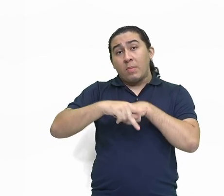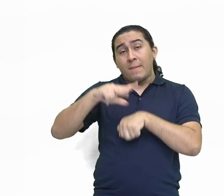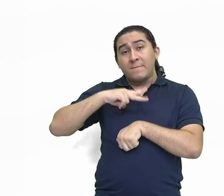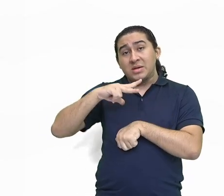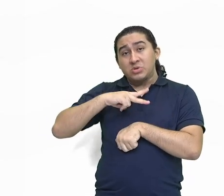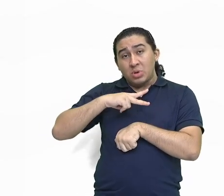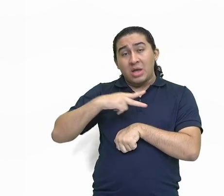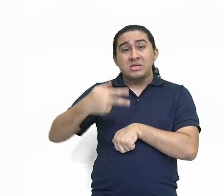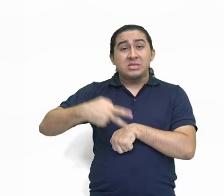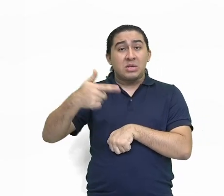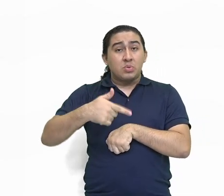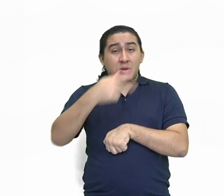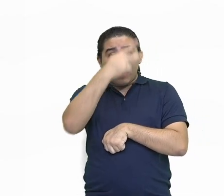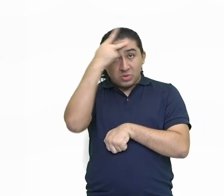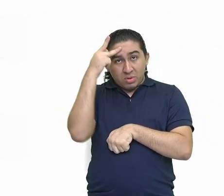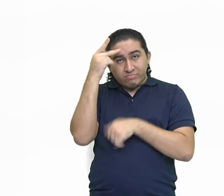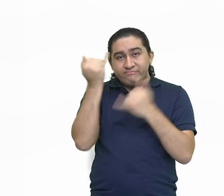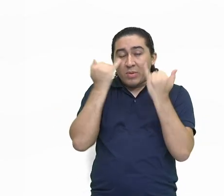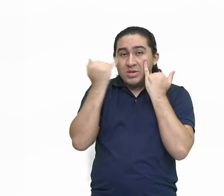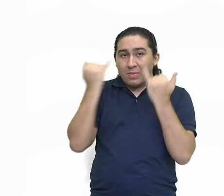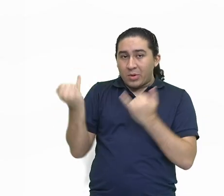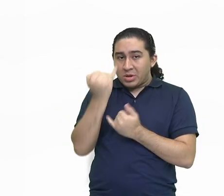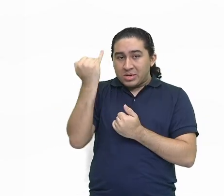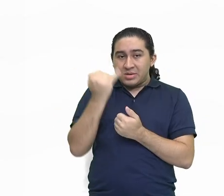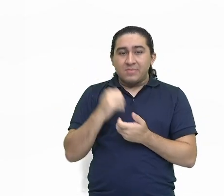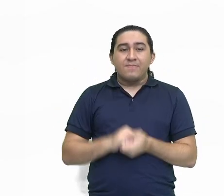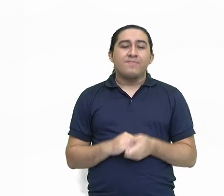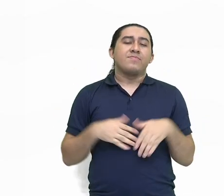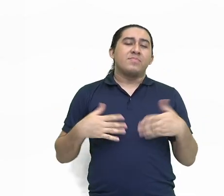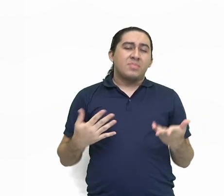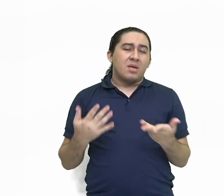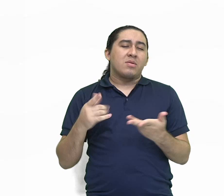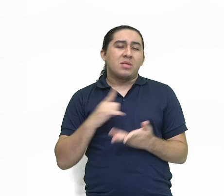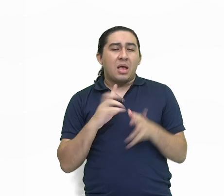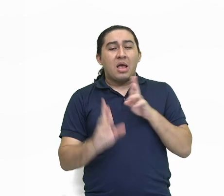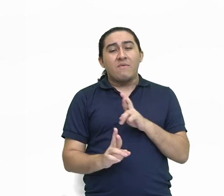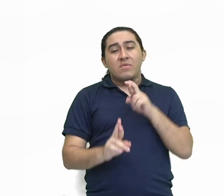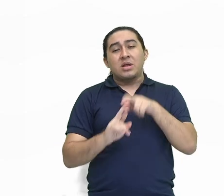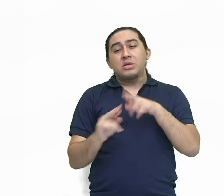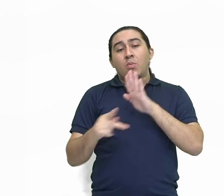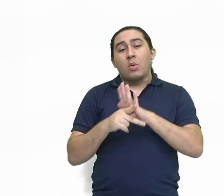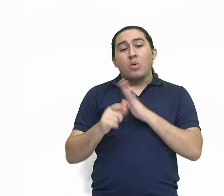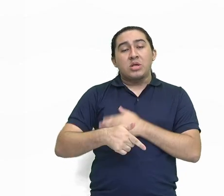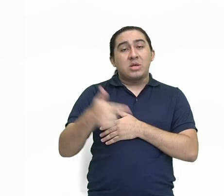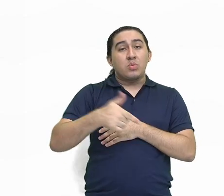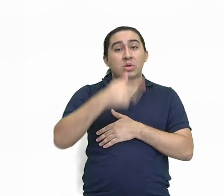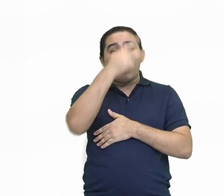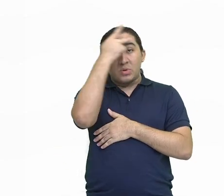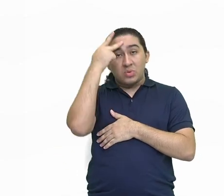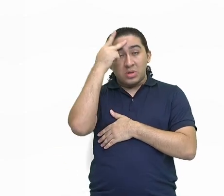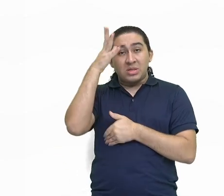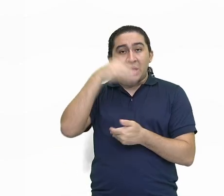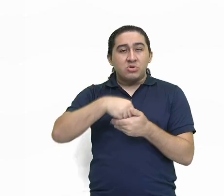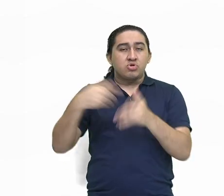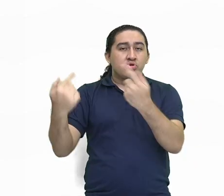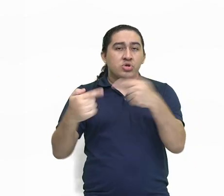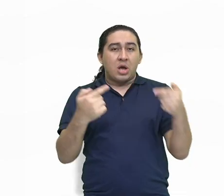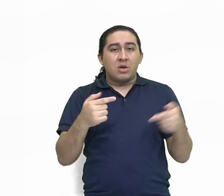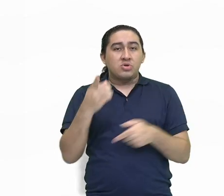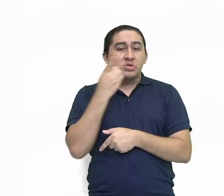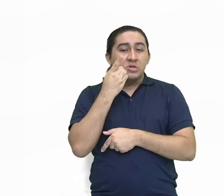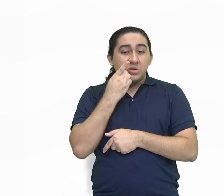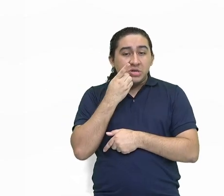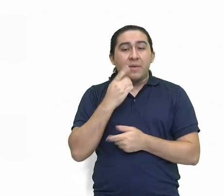pessoa. Guarda essa outra informação. Embora ele faça referência à segunda pessoa nas conversas do dia a